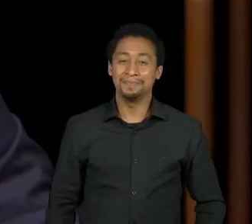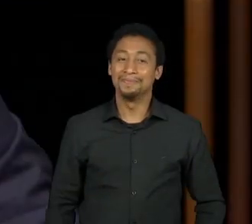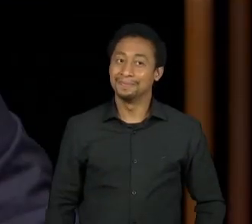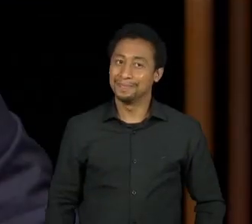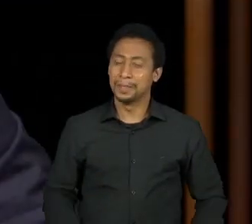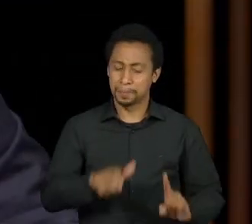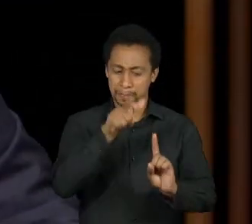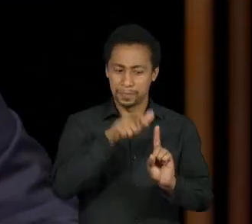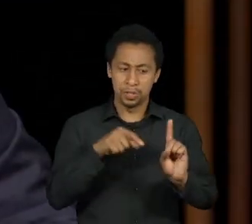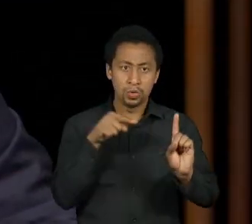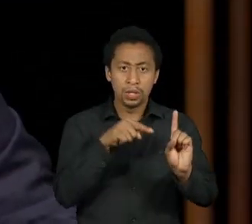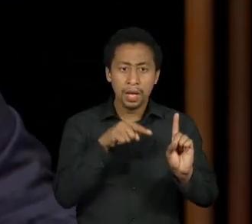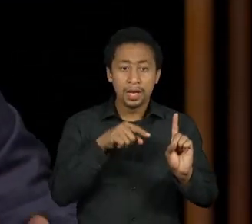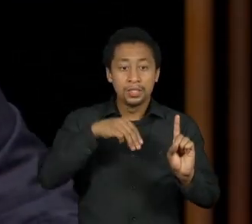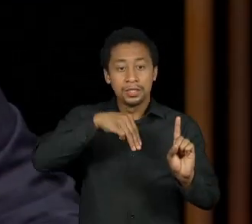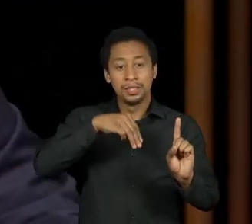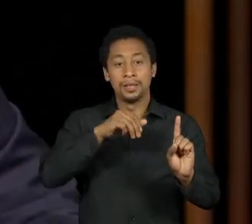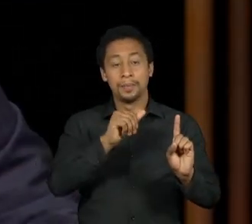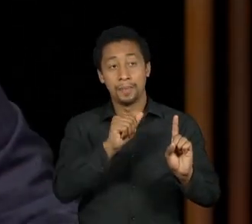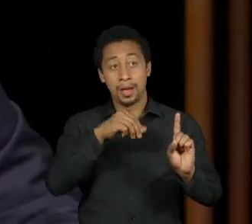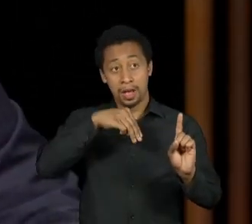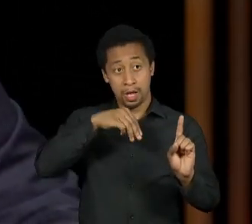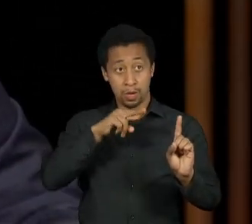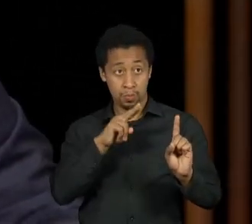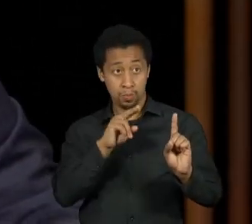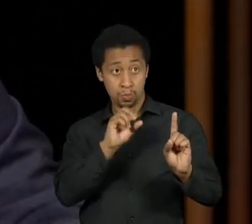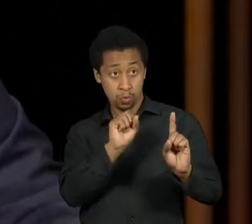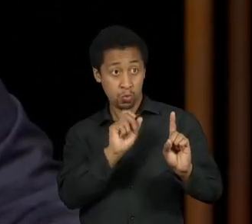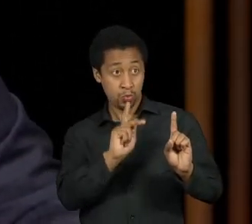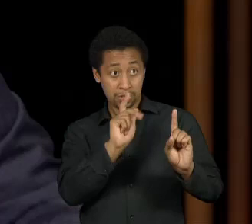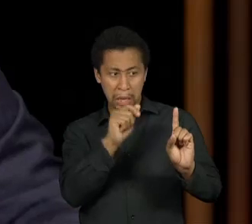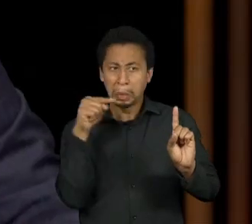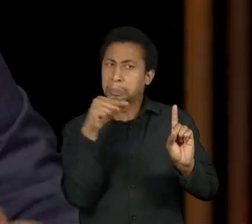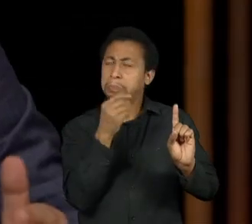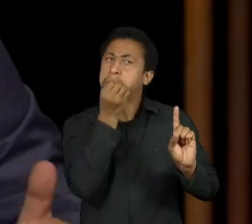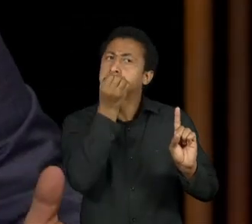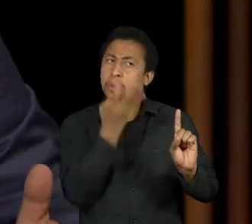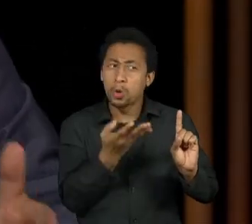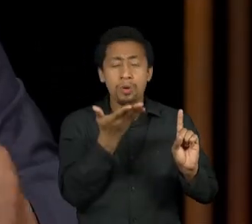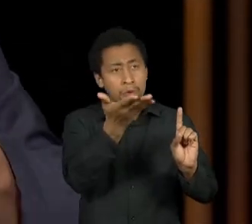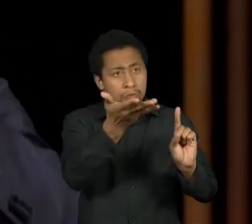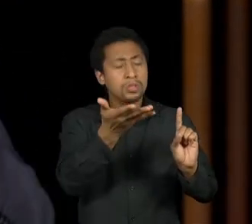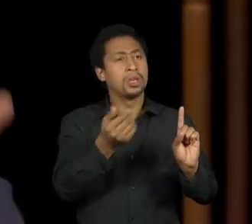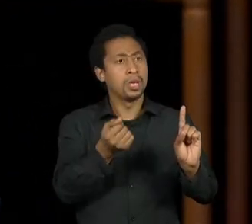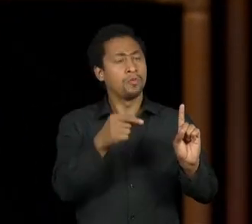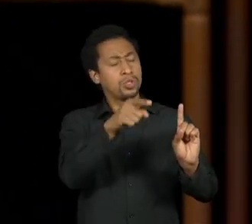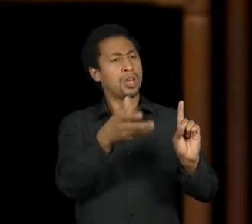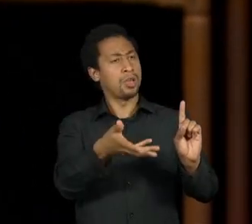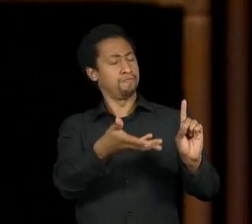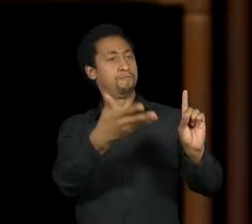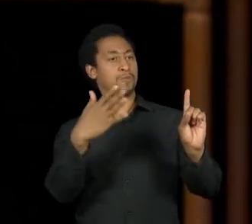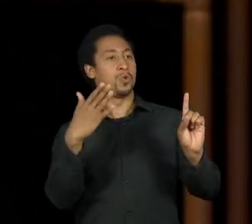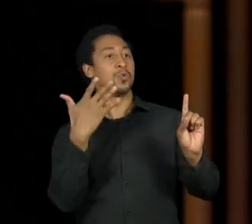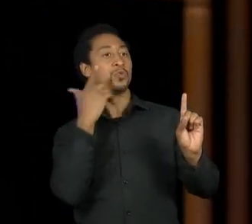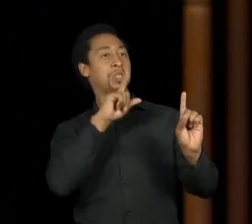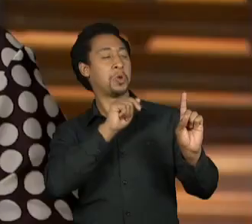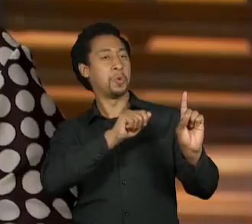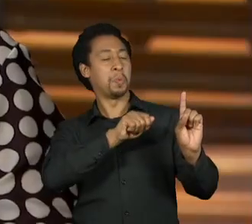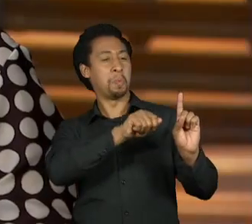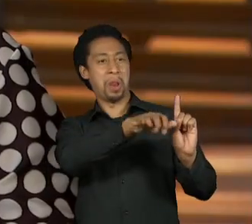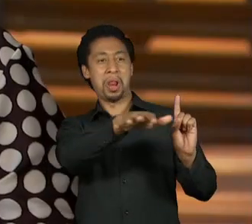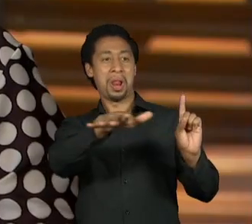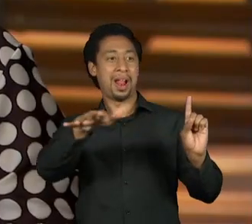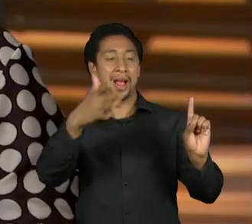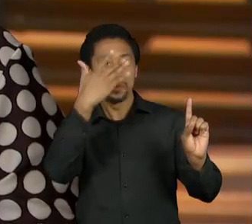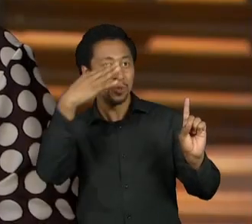o personagem que foi uma foi muito Central também para você né de de prestígio de popularidade e